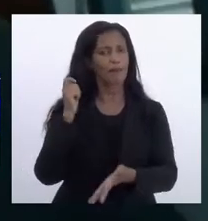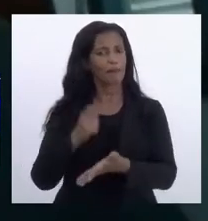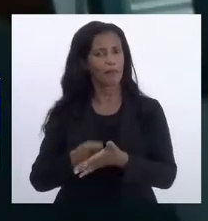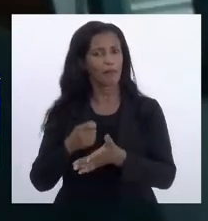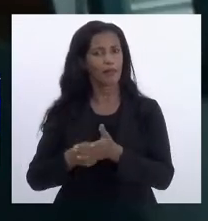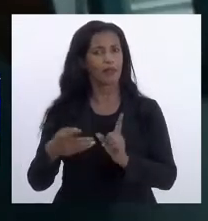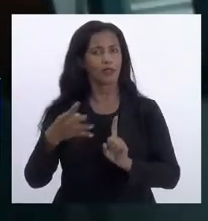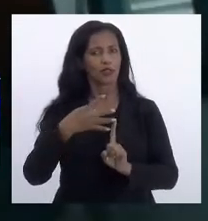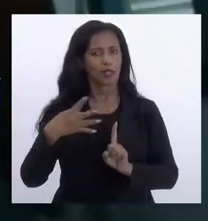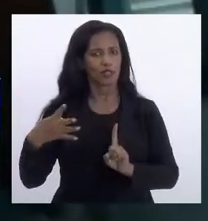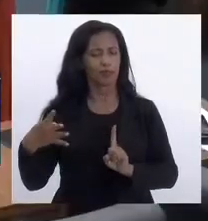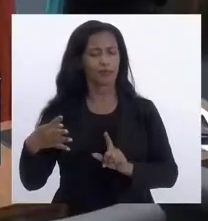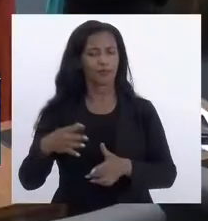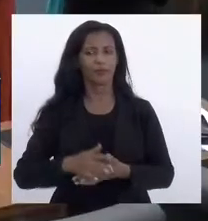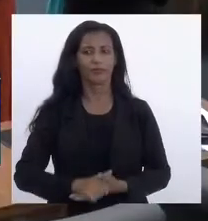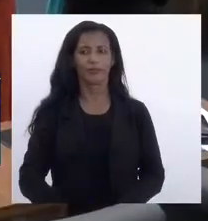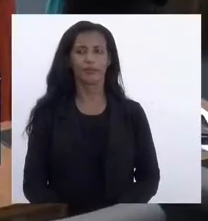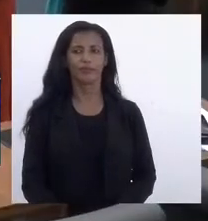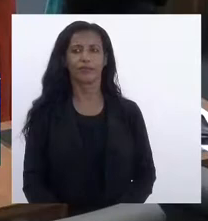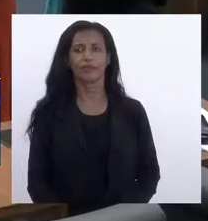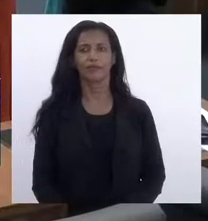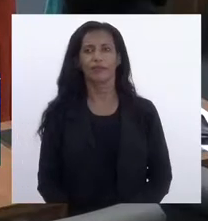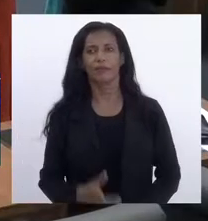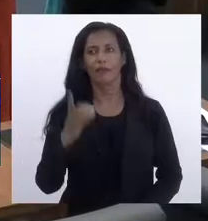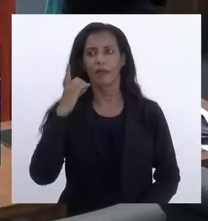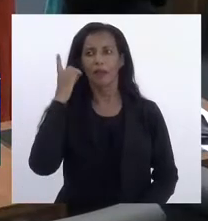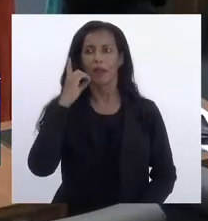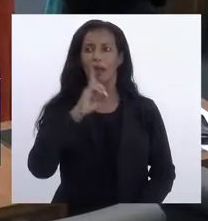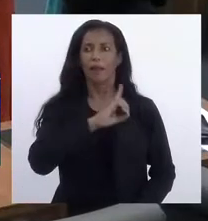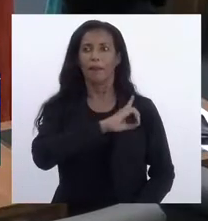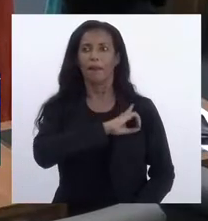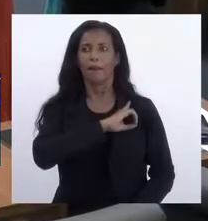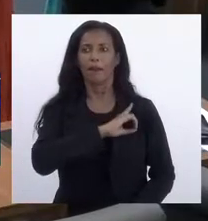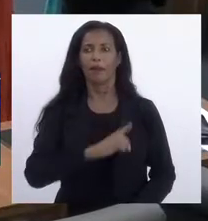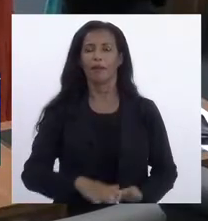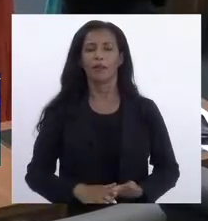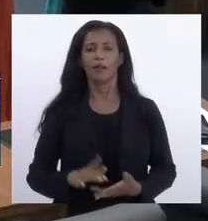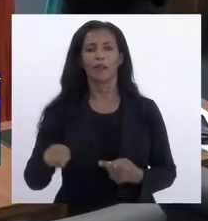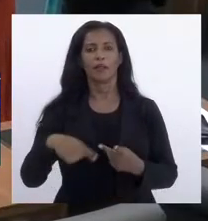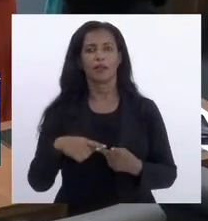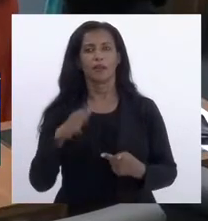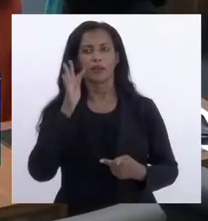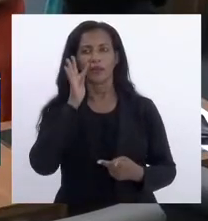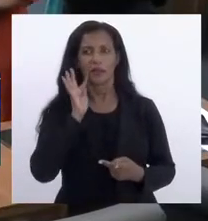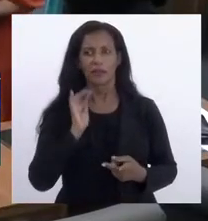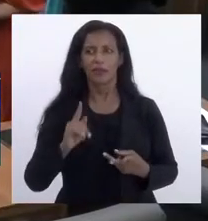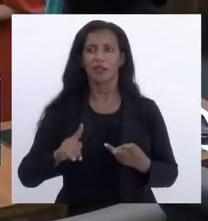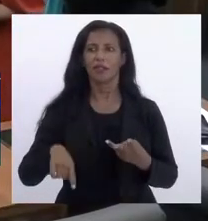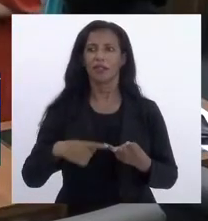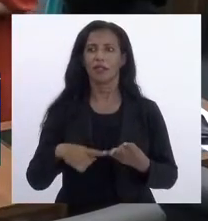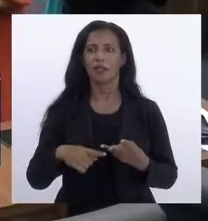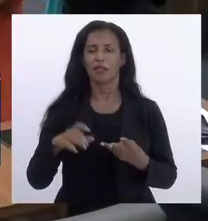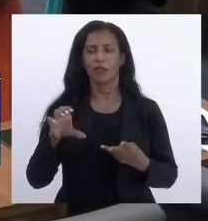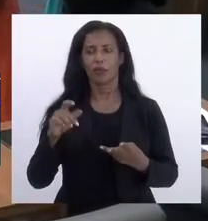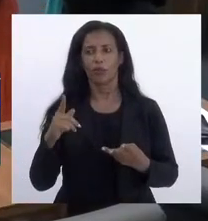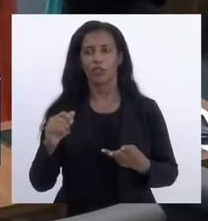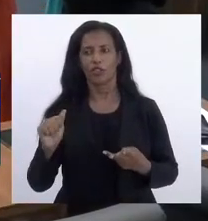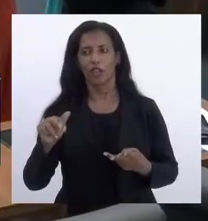da liberdade. Deputada Marta Rocha, em seguida deputado Flávio Serafini, depois deputado